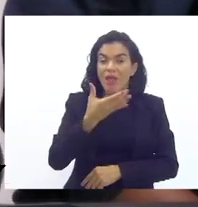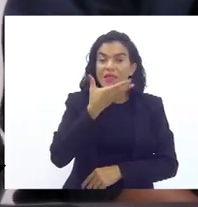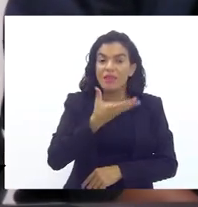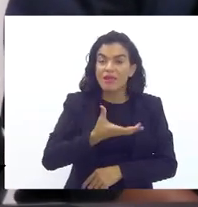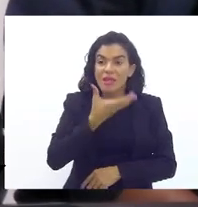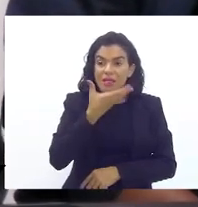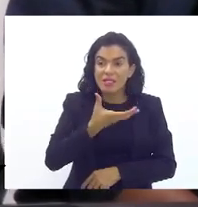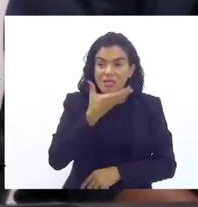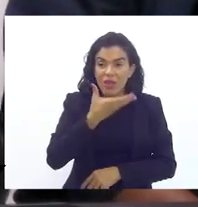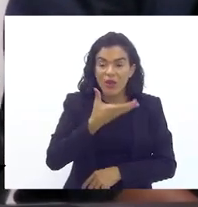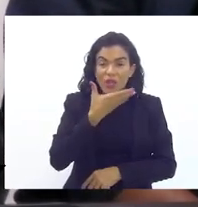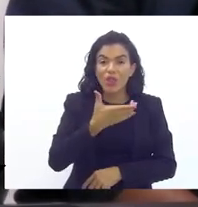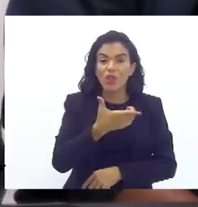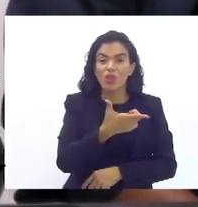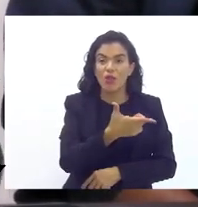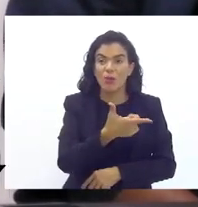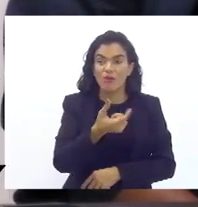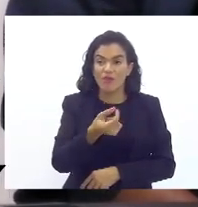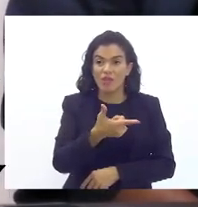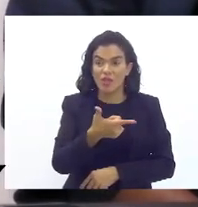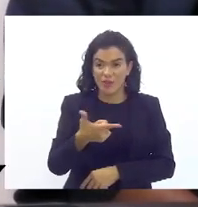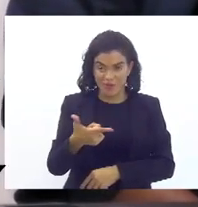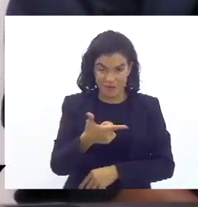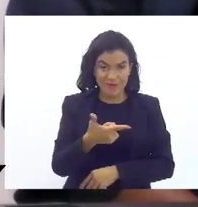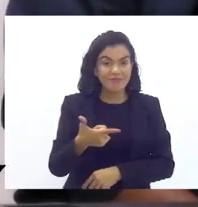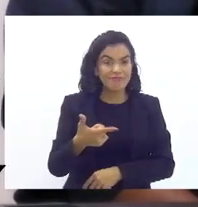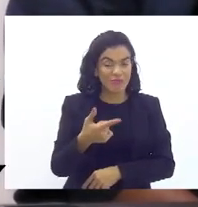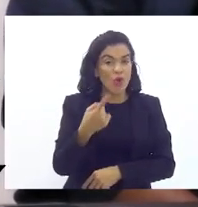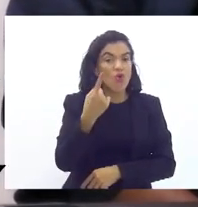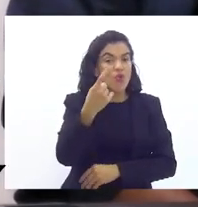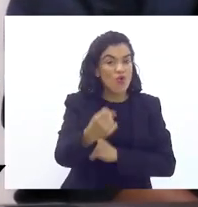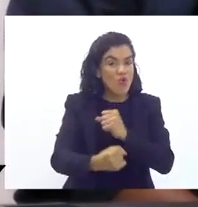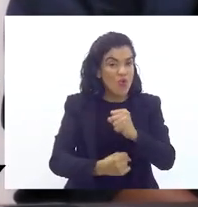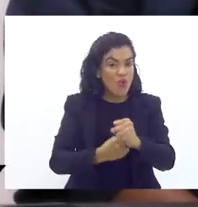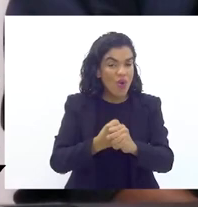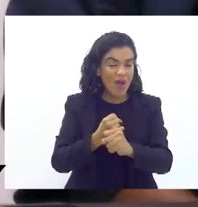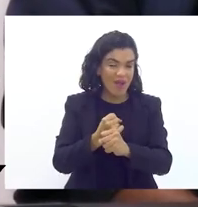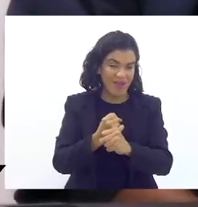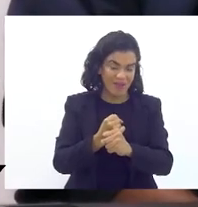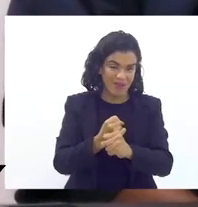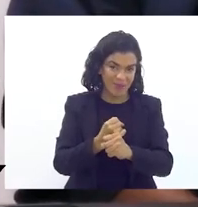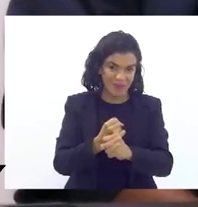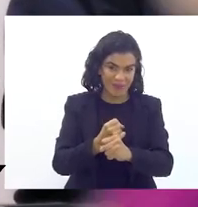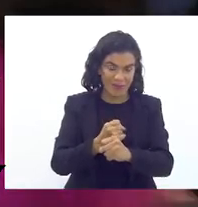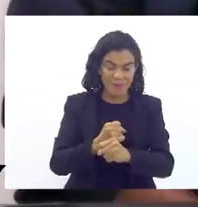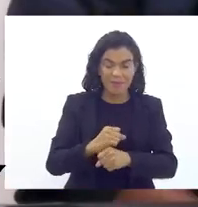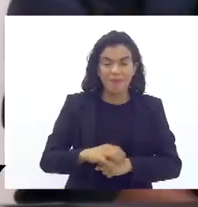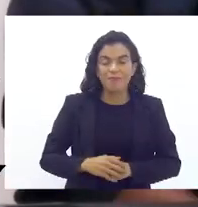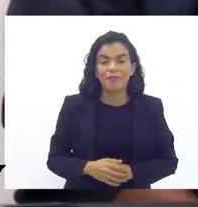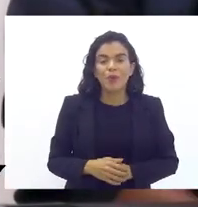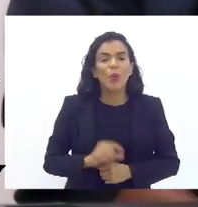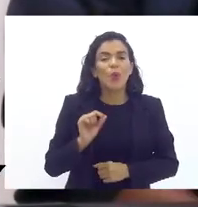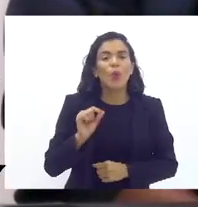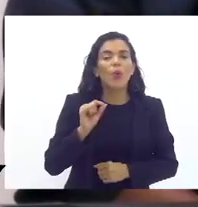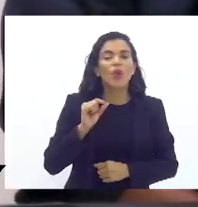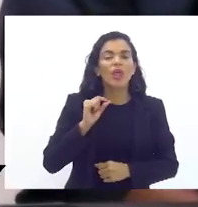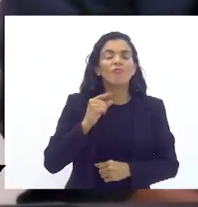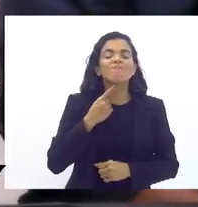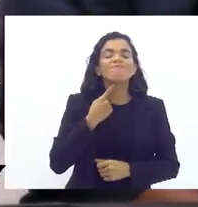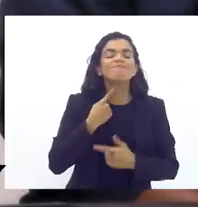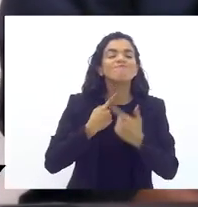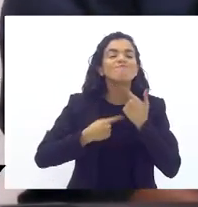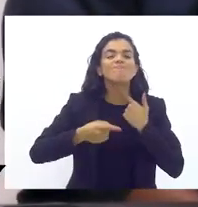de 22 um ano depois e o que me motivou